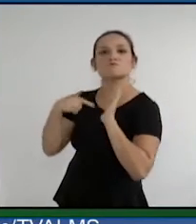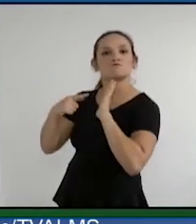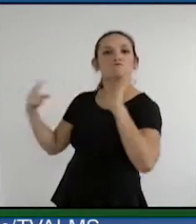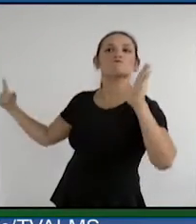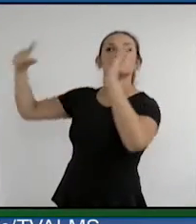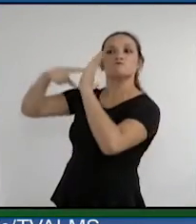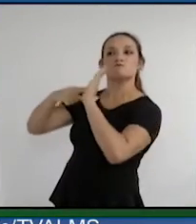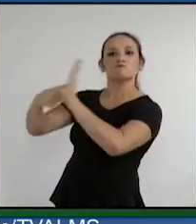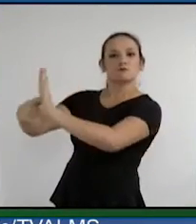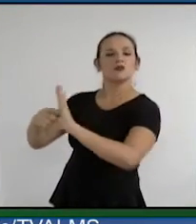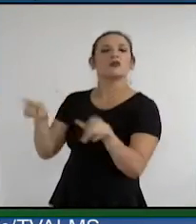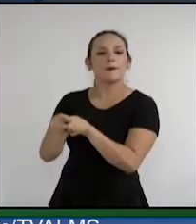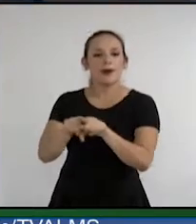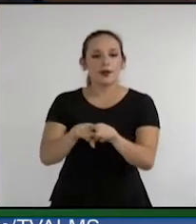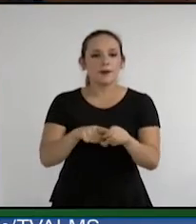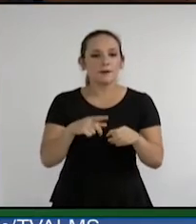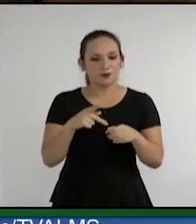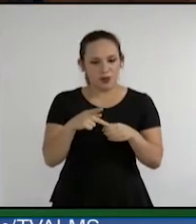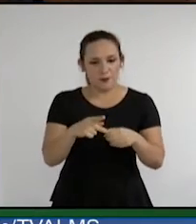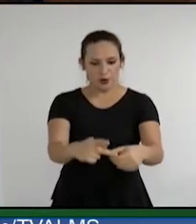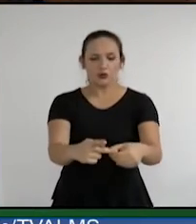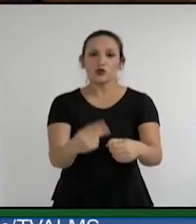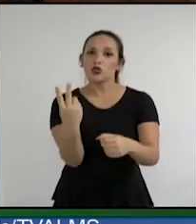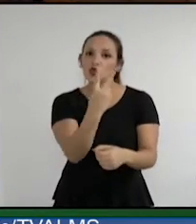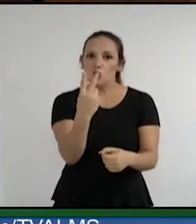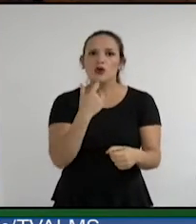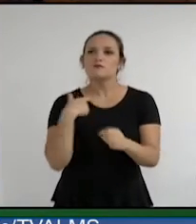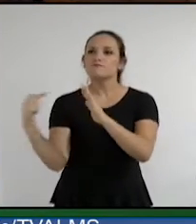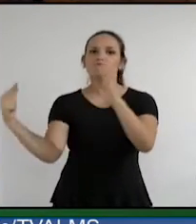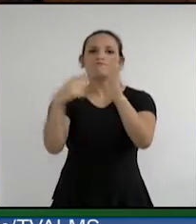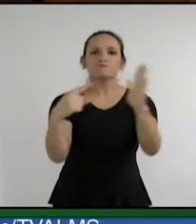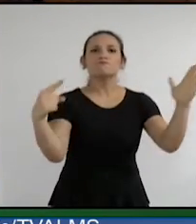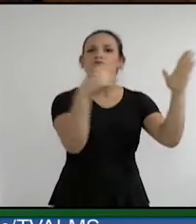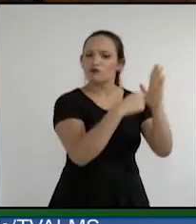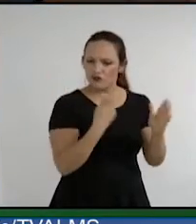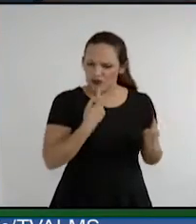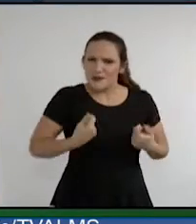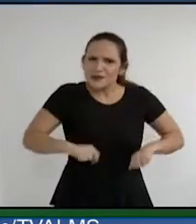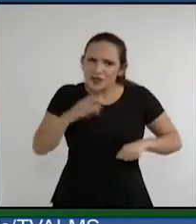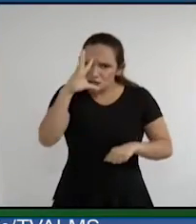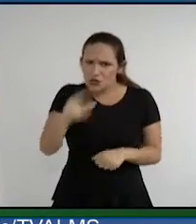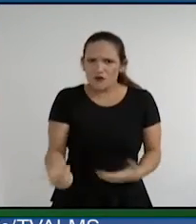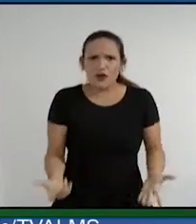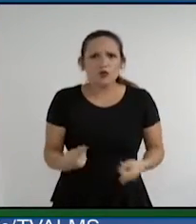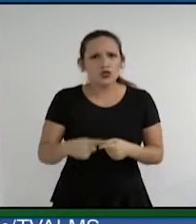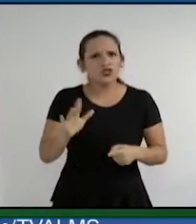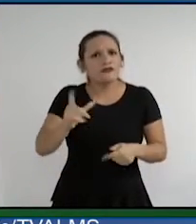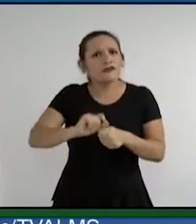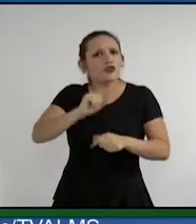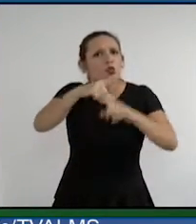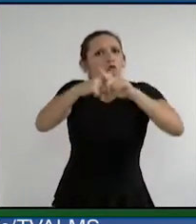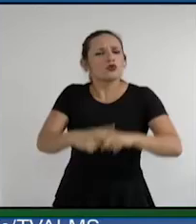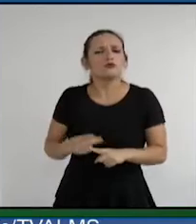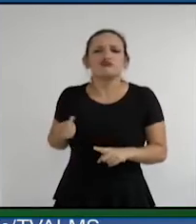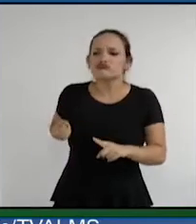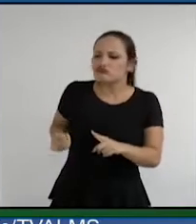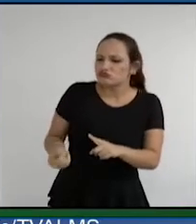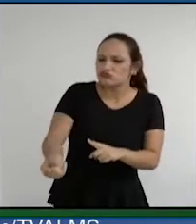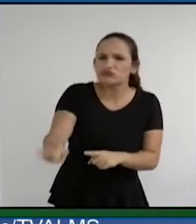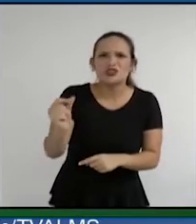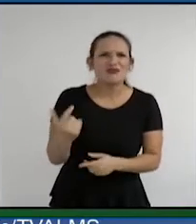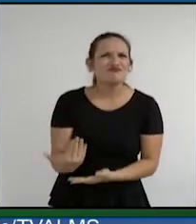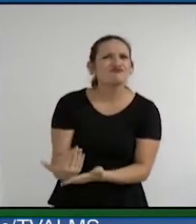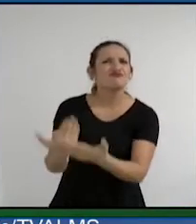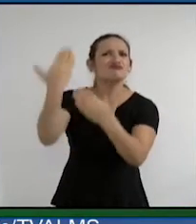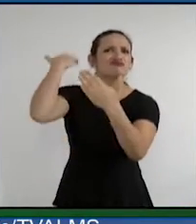2 promotorias, para que possam tomar as providências. Um concurso que já foi colocado há